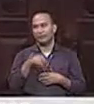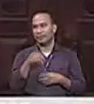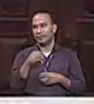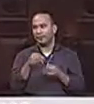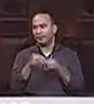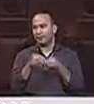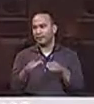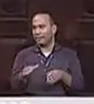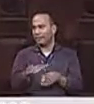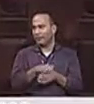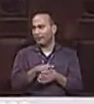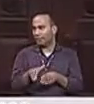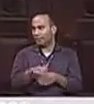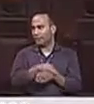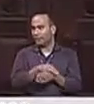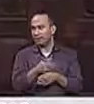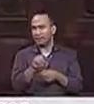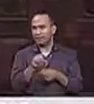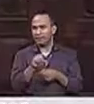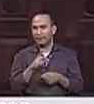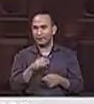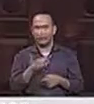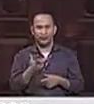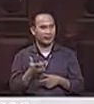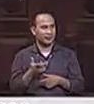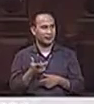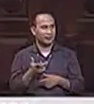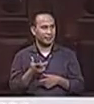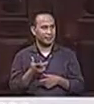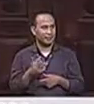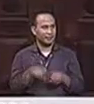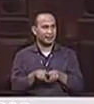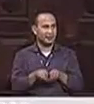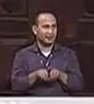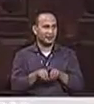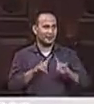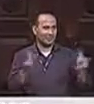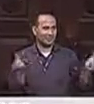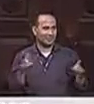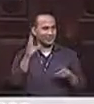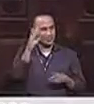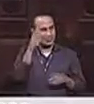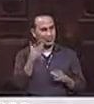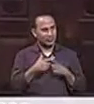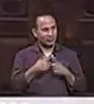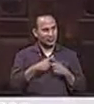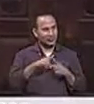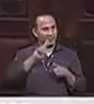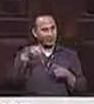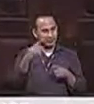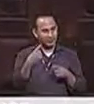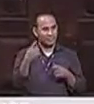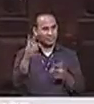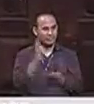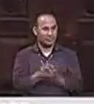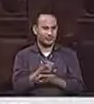lamas asfálticas, esses litigantes, isso aquilo, que também não resolve, porque daqui a pouco também está na mesma